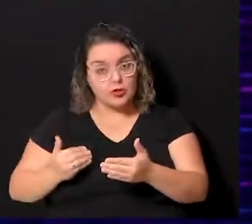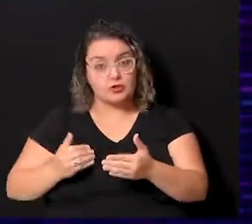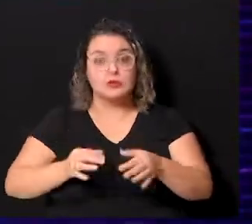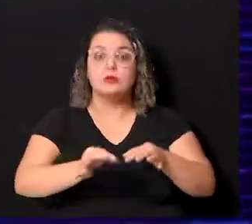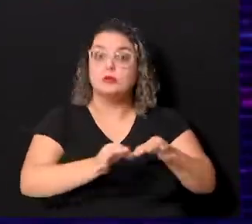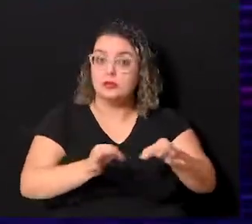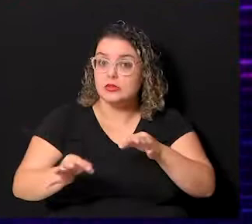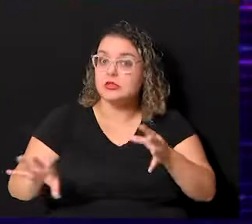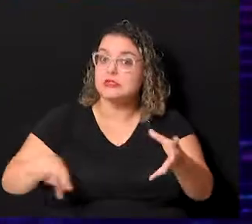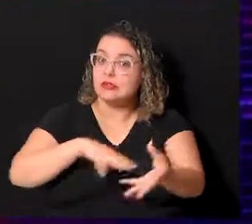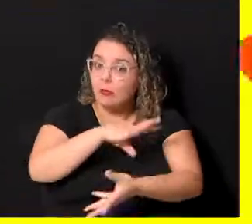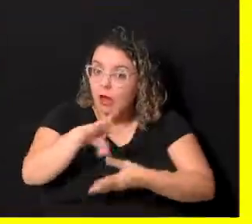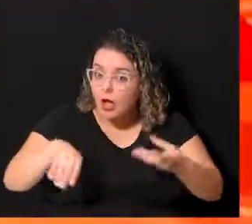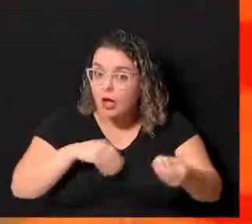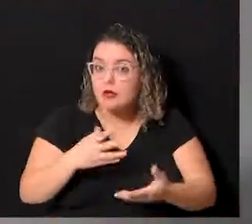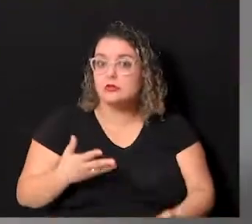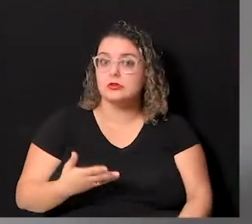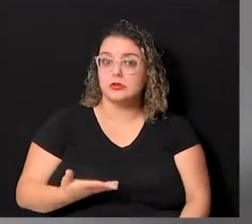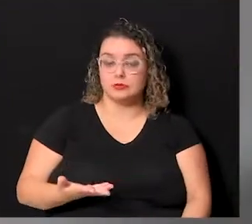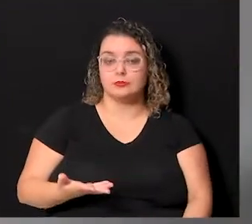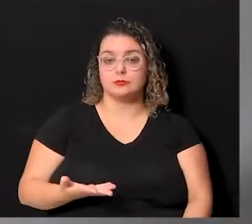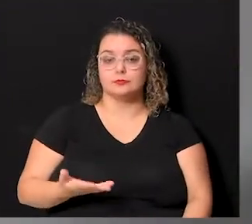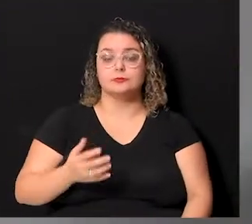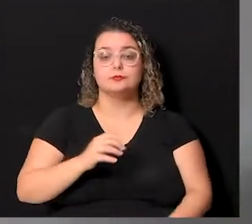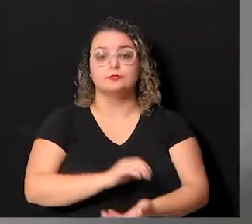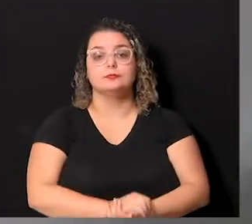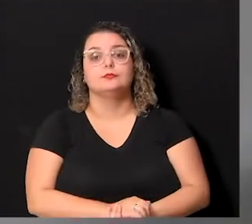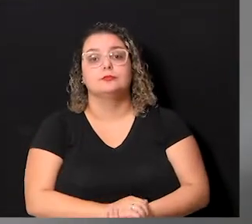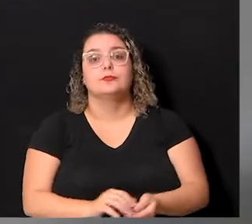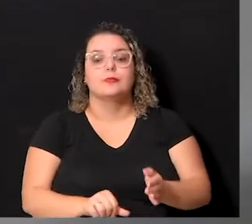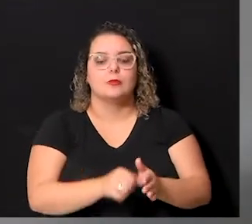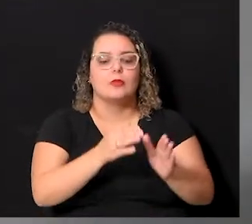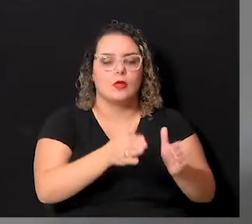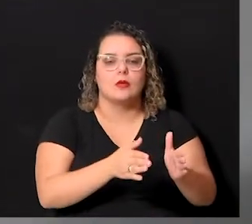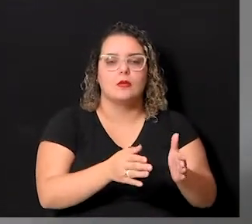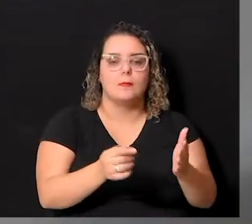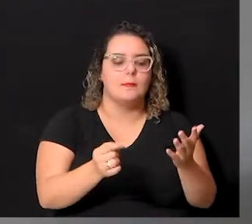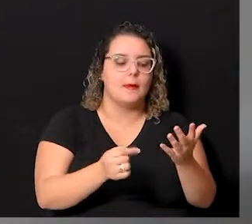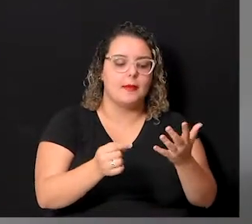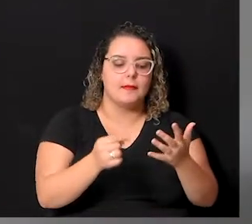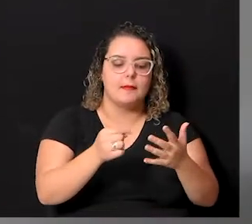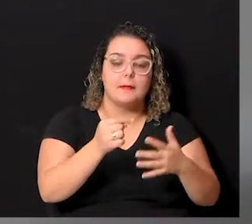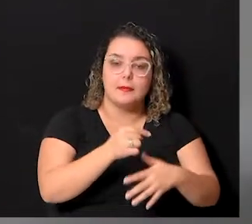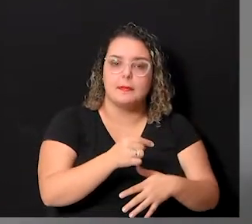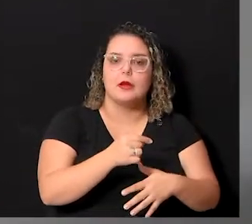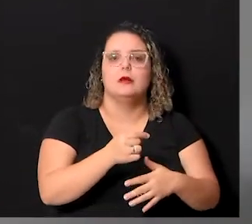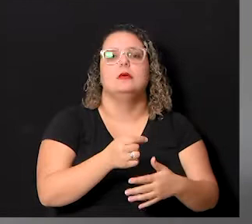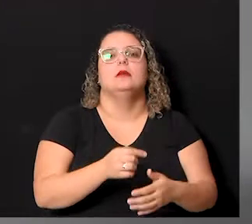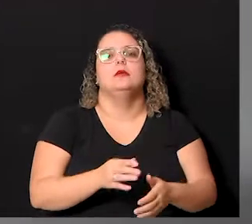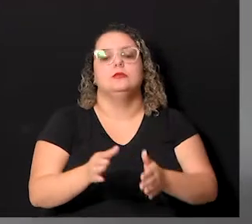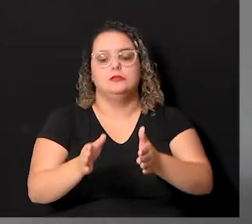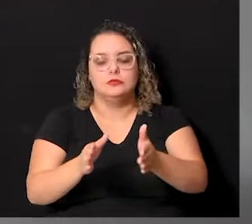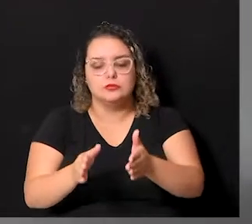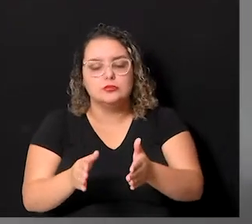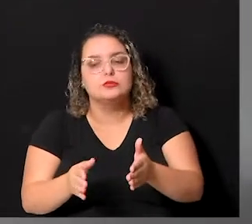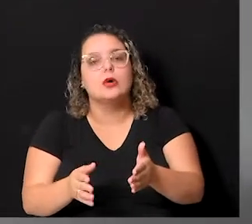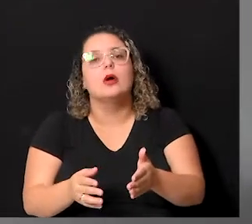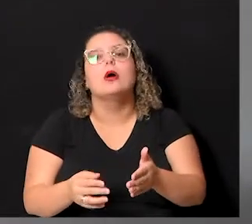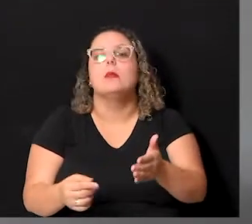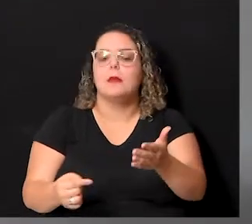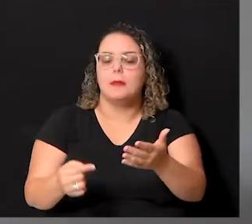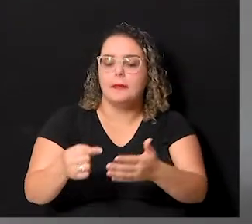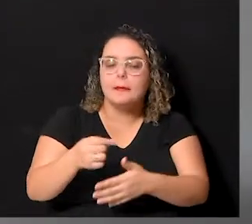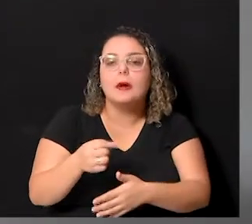vamos planejar essa bagunça aqui. Primeira parte, o personagem vai fazer isso, segunda parte ele vai na entrevista de emprego,